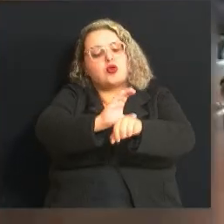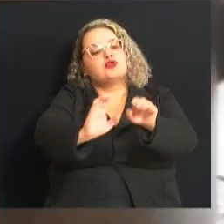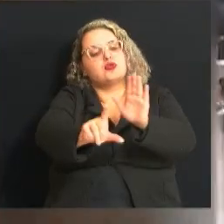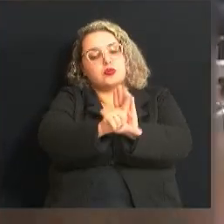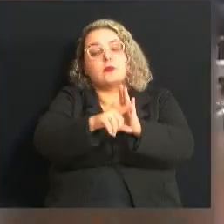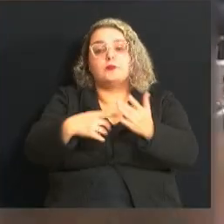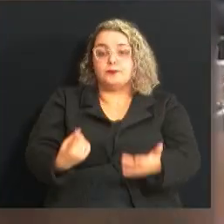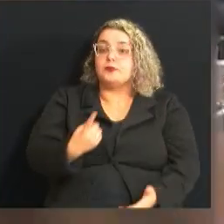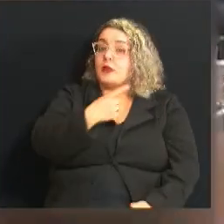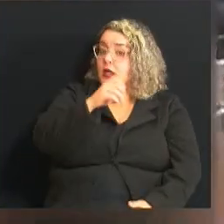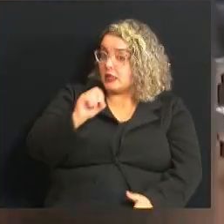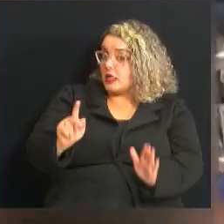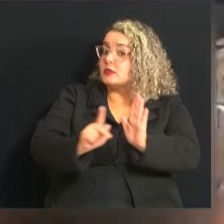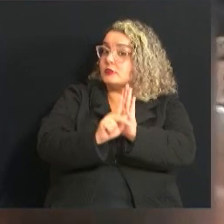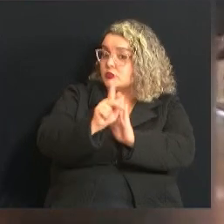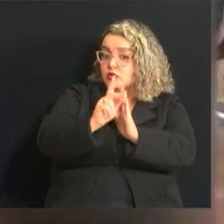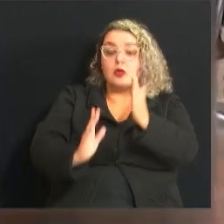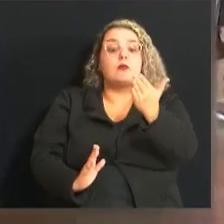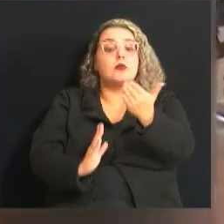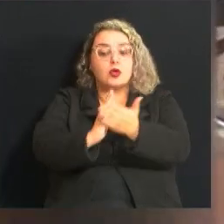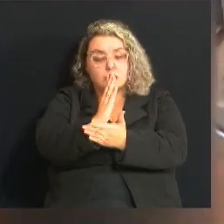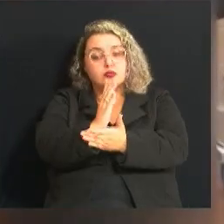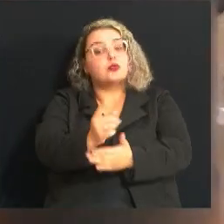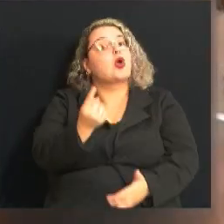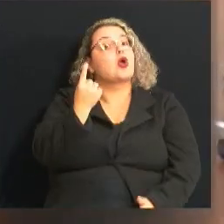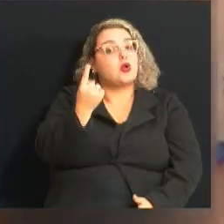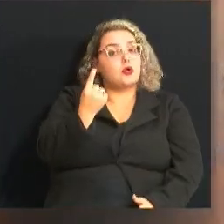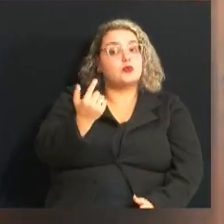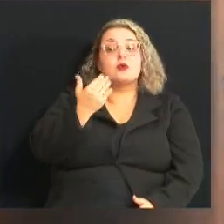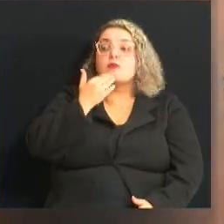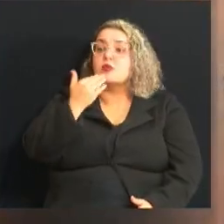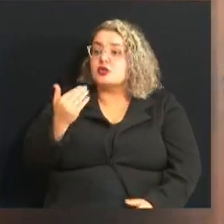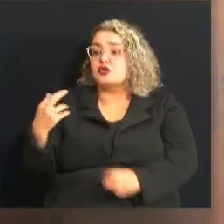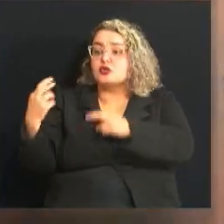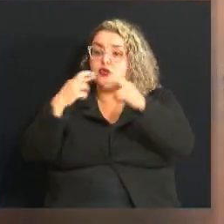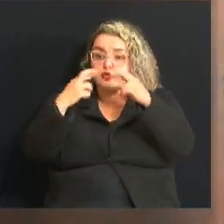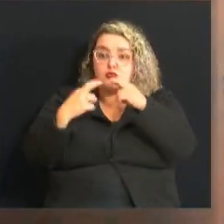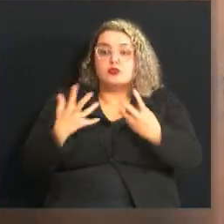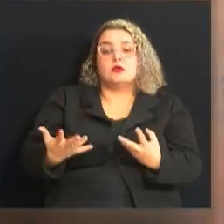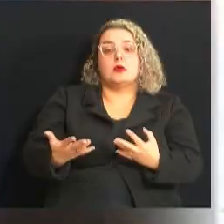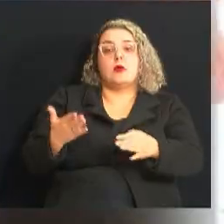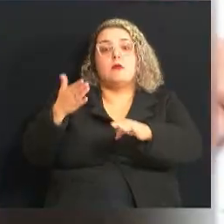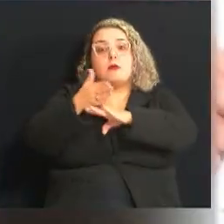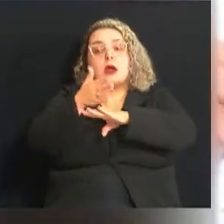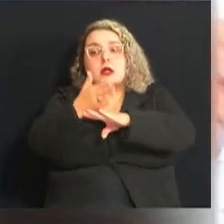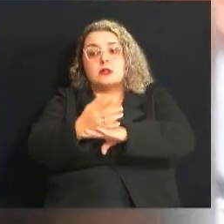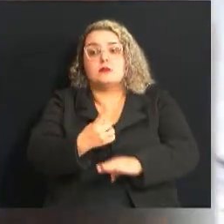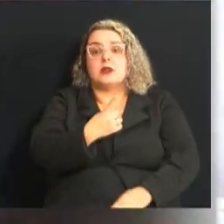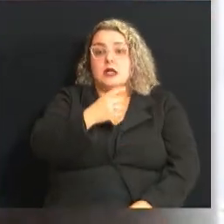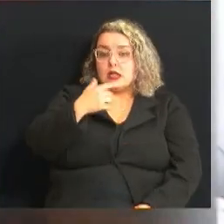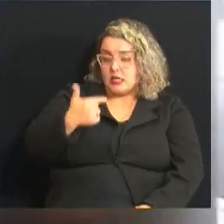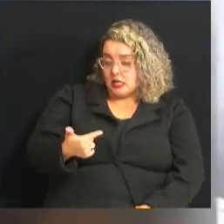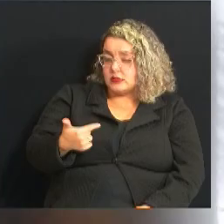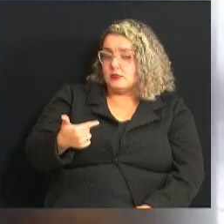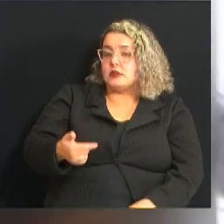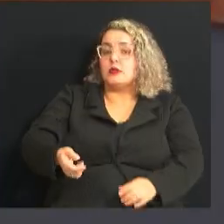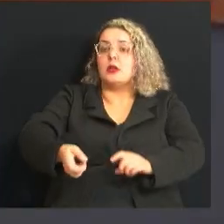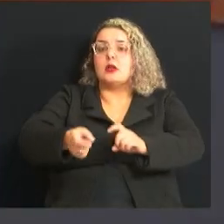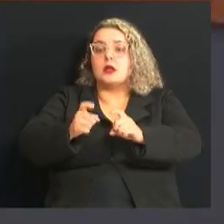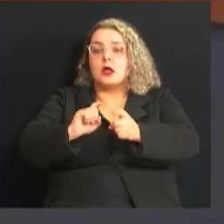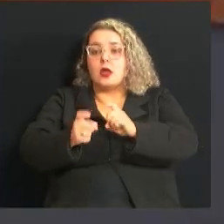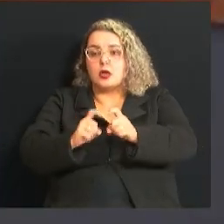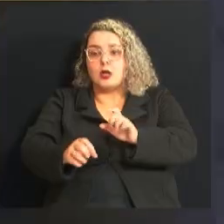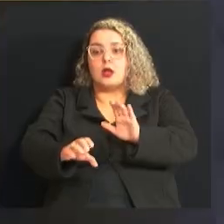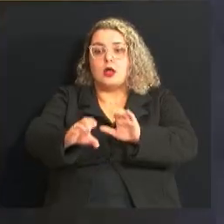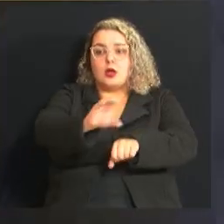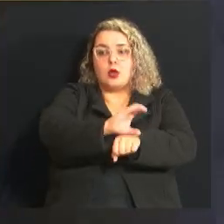10 projetos foram aprovados e um teve pedido de vista. Participaram da 12ª reunião da Constileg